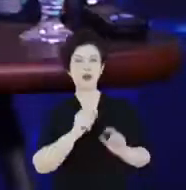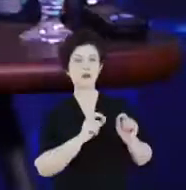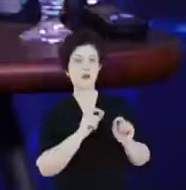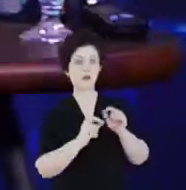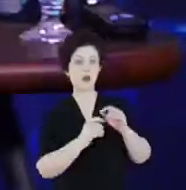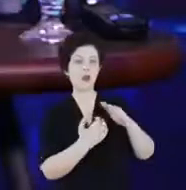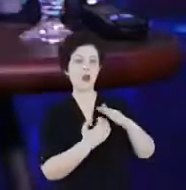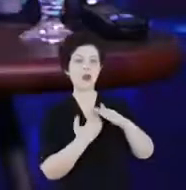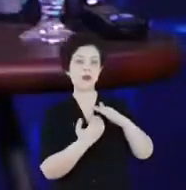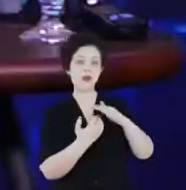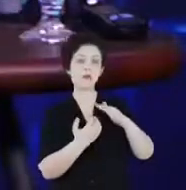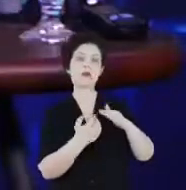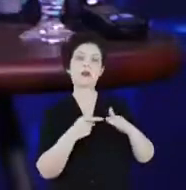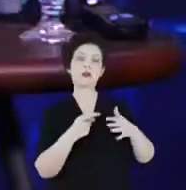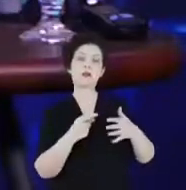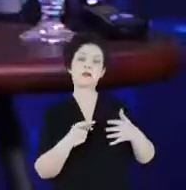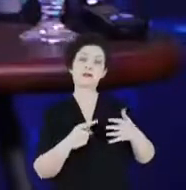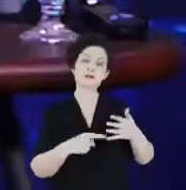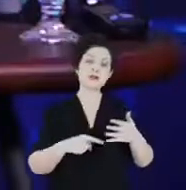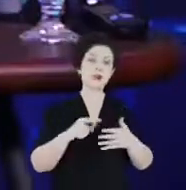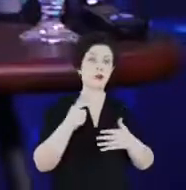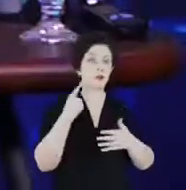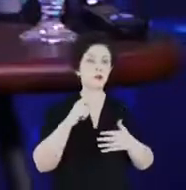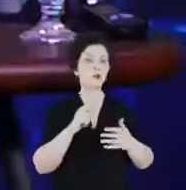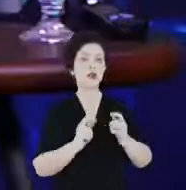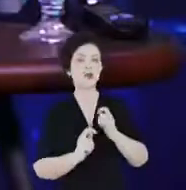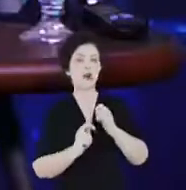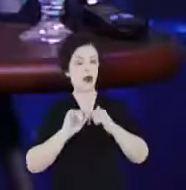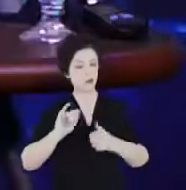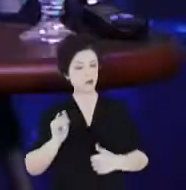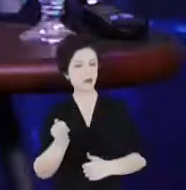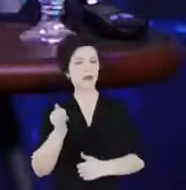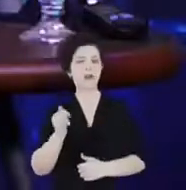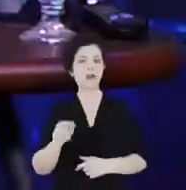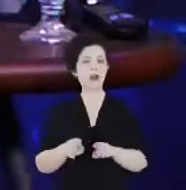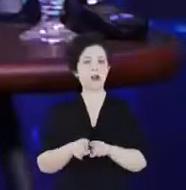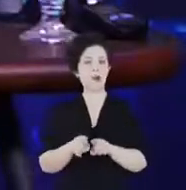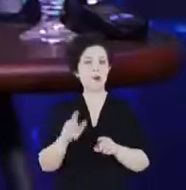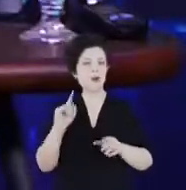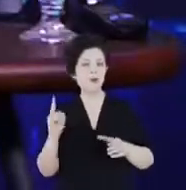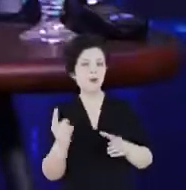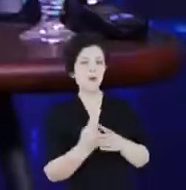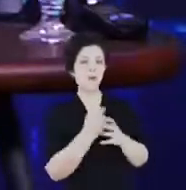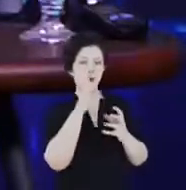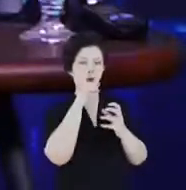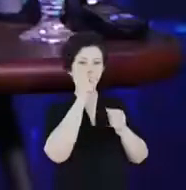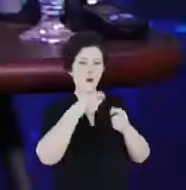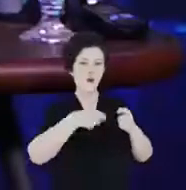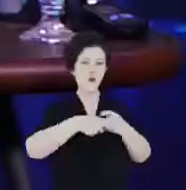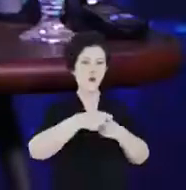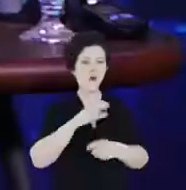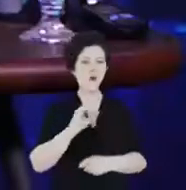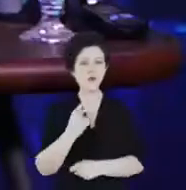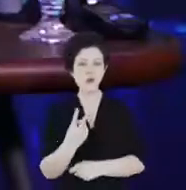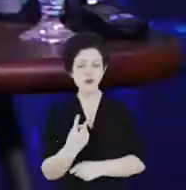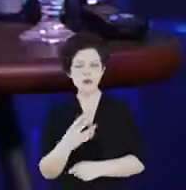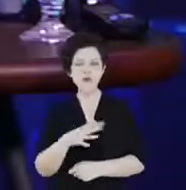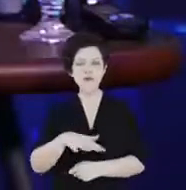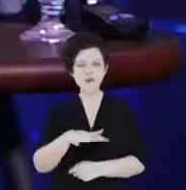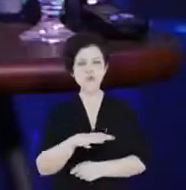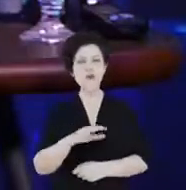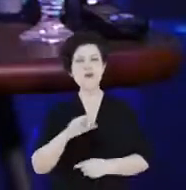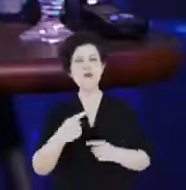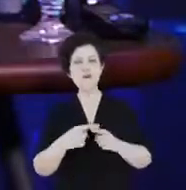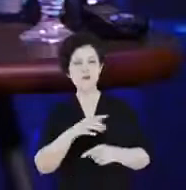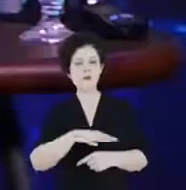obter vantagens disso e pensar na inserção mais forte do mercado de carbono, porque o mercado de